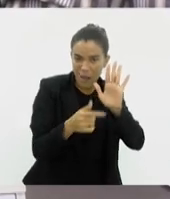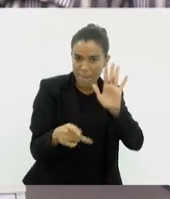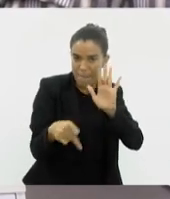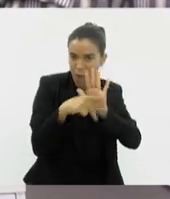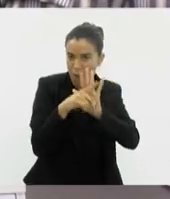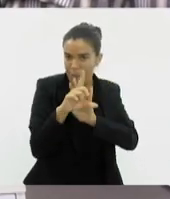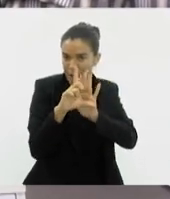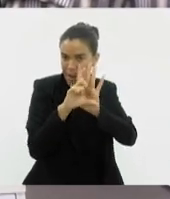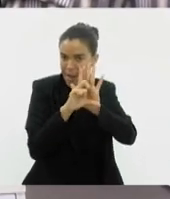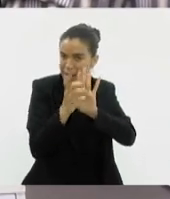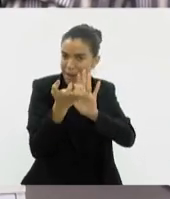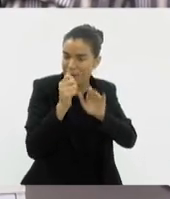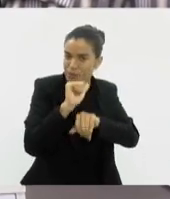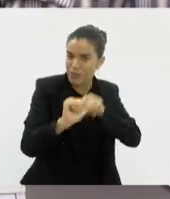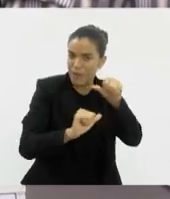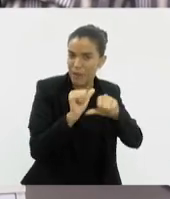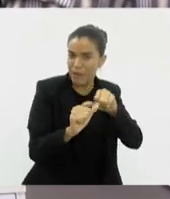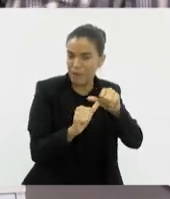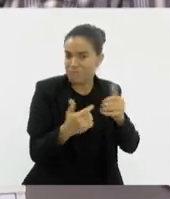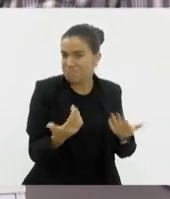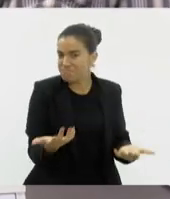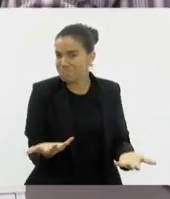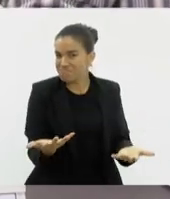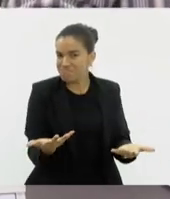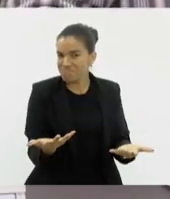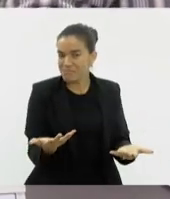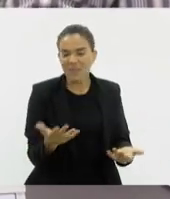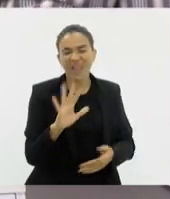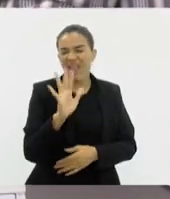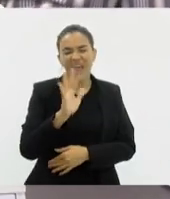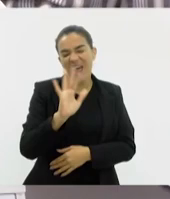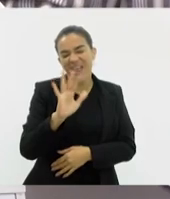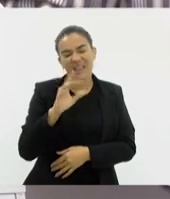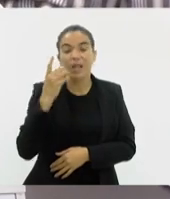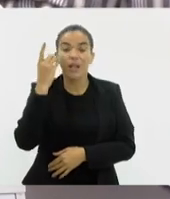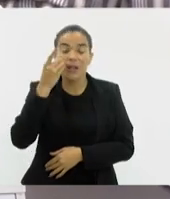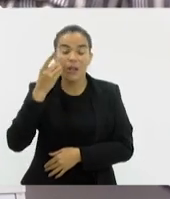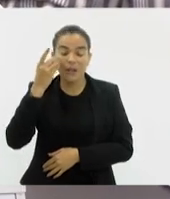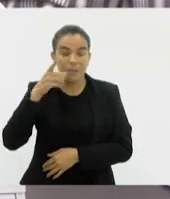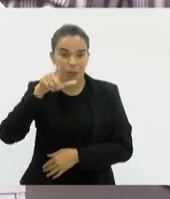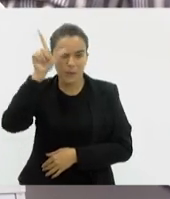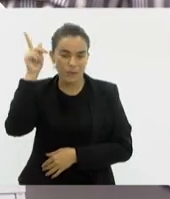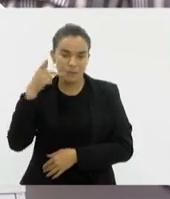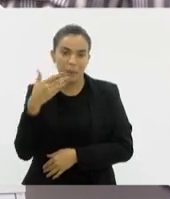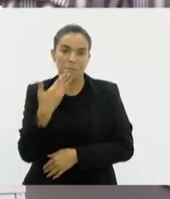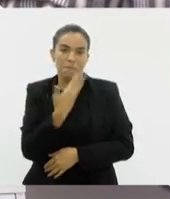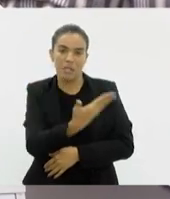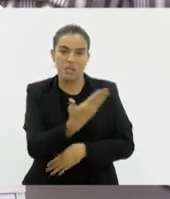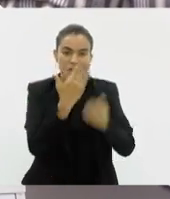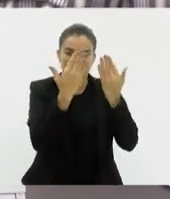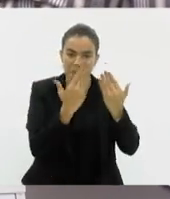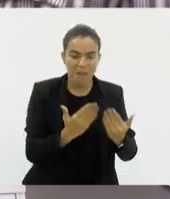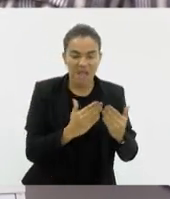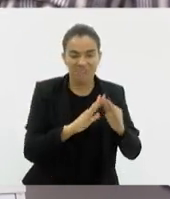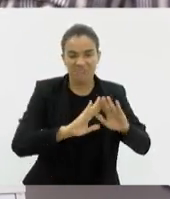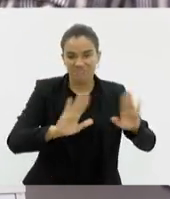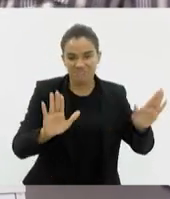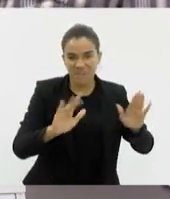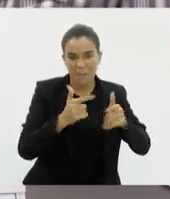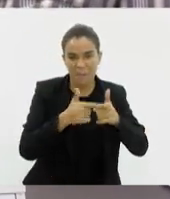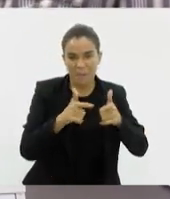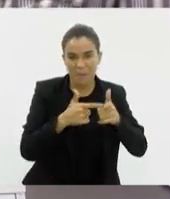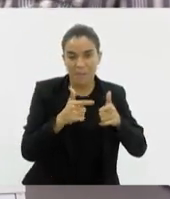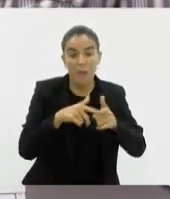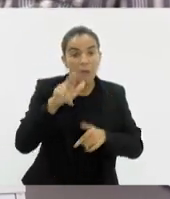quer exatamente modificar. Então, mas depois o Luiz Paulo pediu vista, então... Perfeito, a gente corrige na próxima. Caiu isso. Mas você nunca